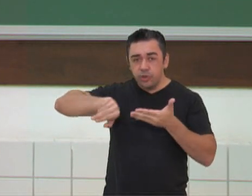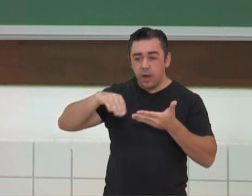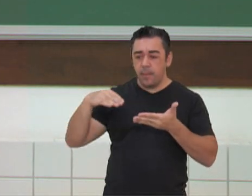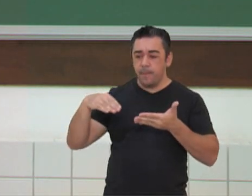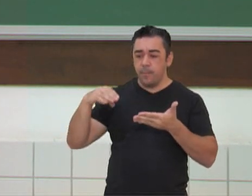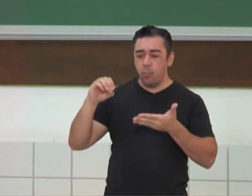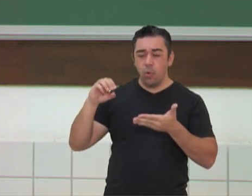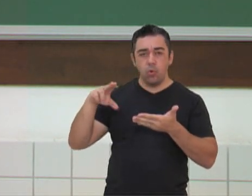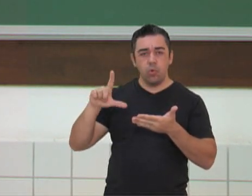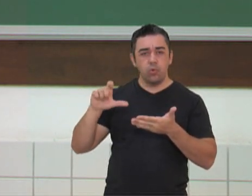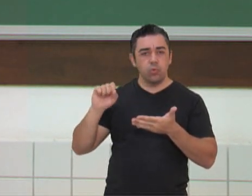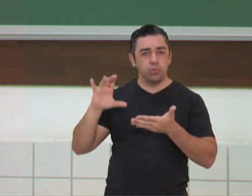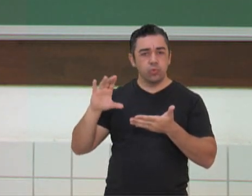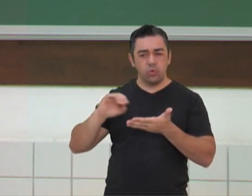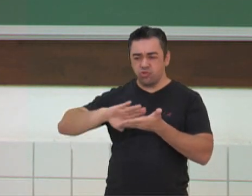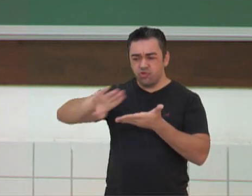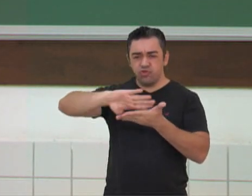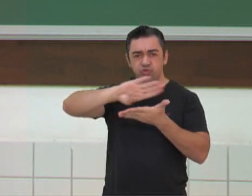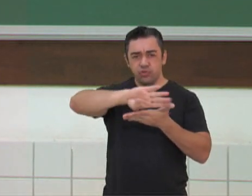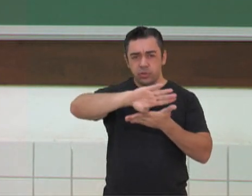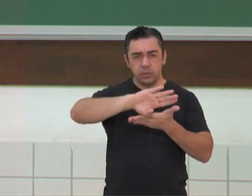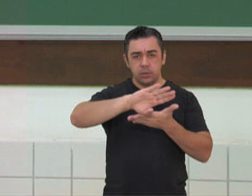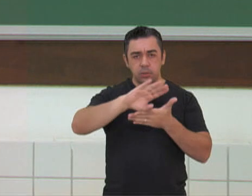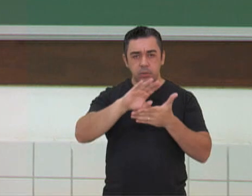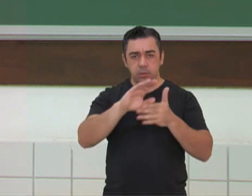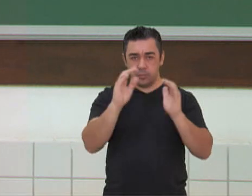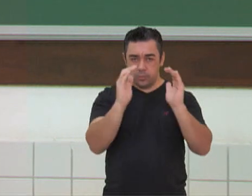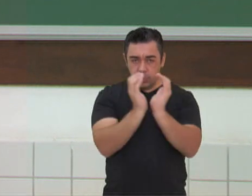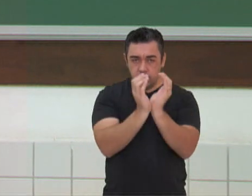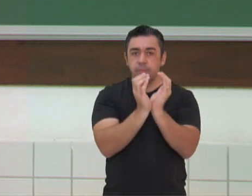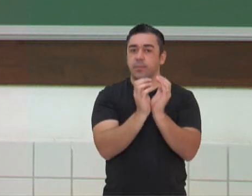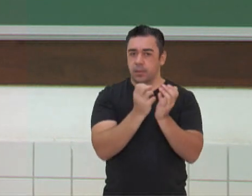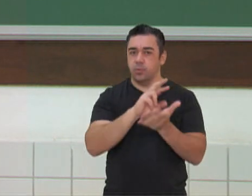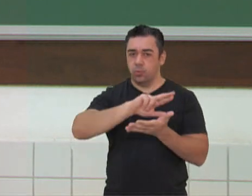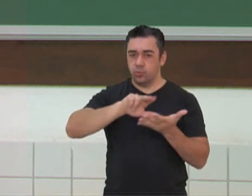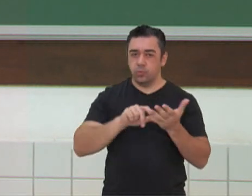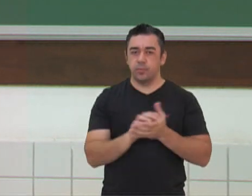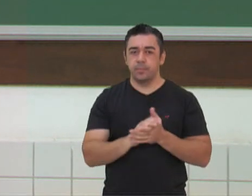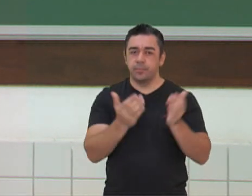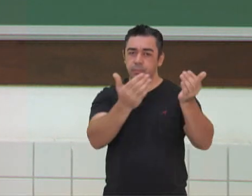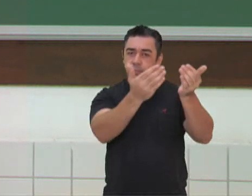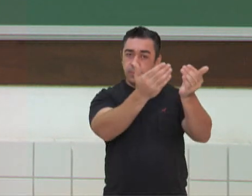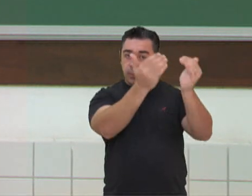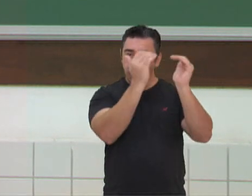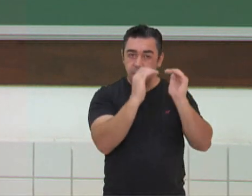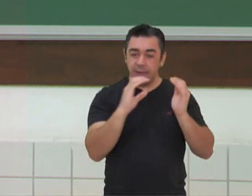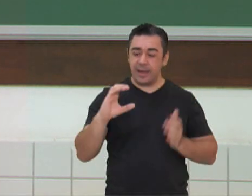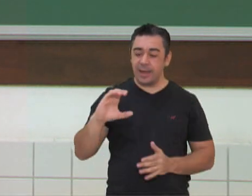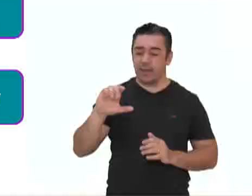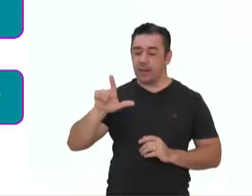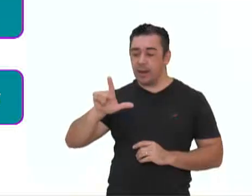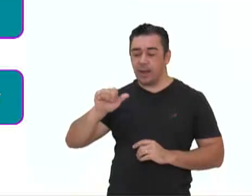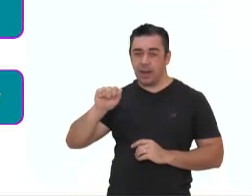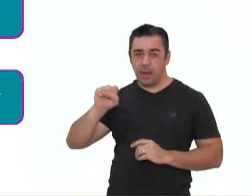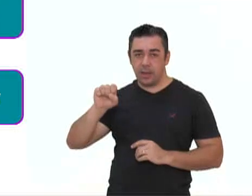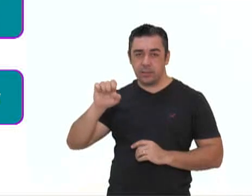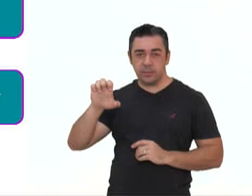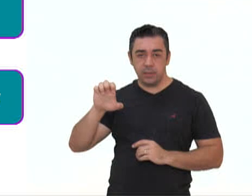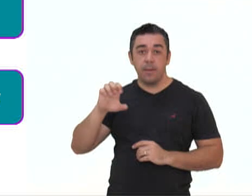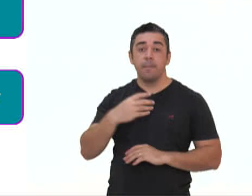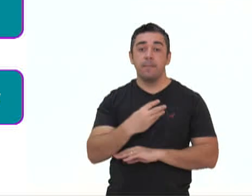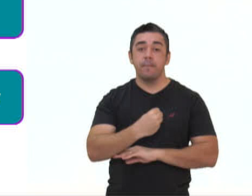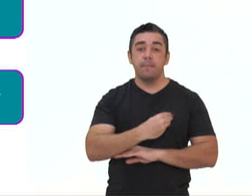uma quantidade grande de animais. Então, mas ainda tem bastante coisa. Então, vamos para uma classe um pouco menor. Classe